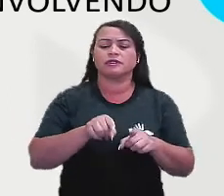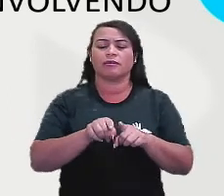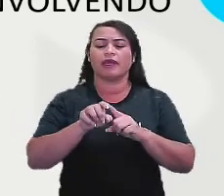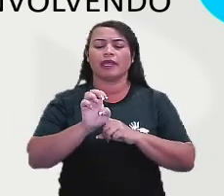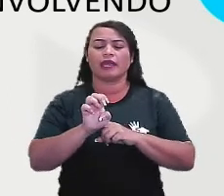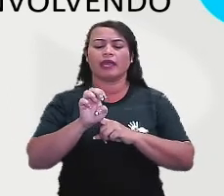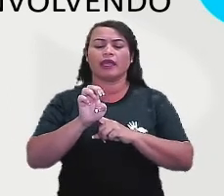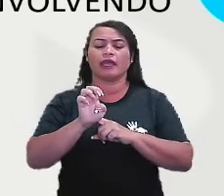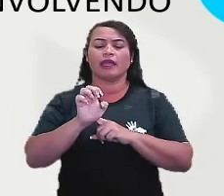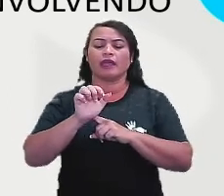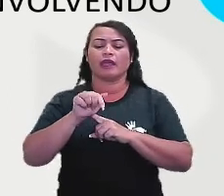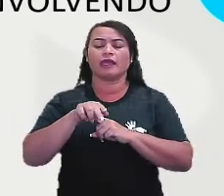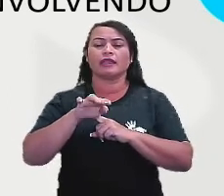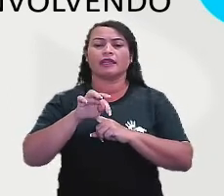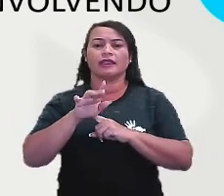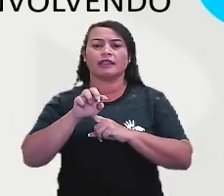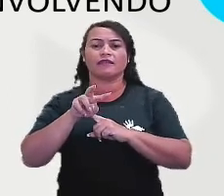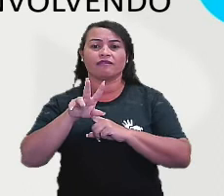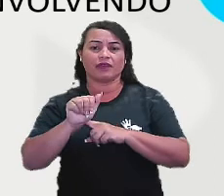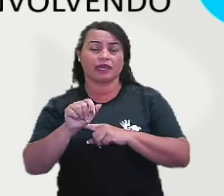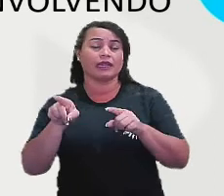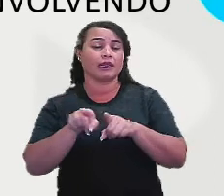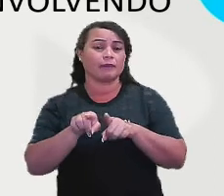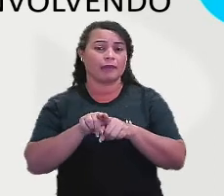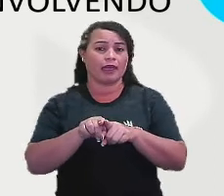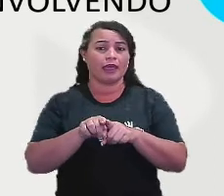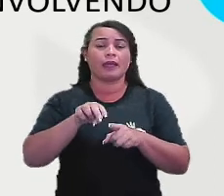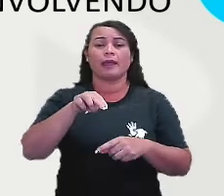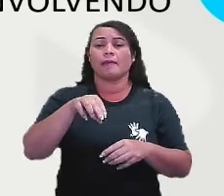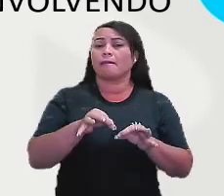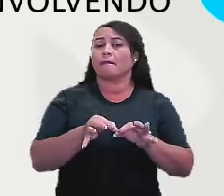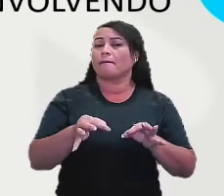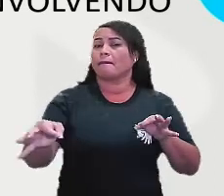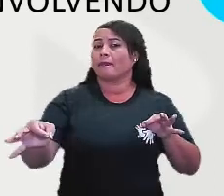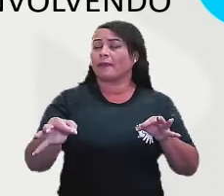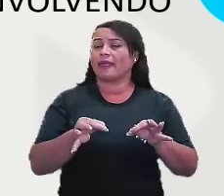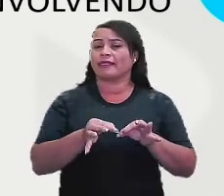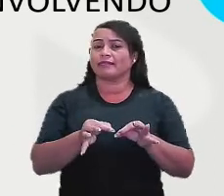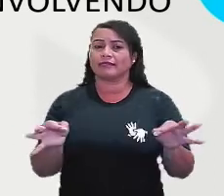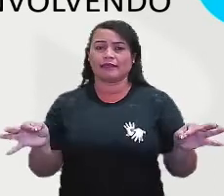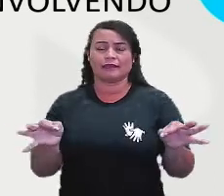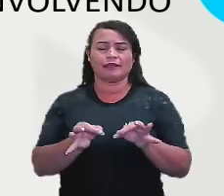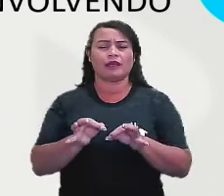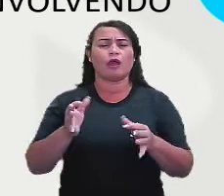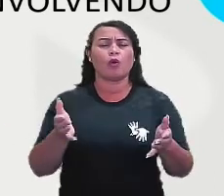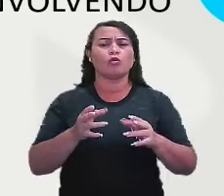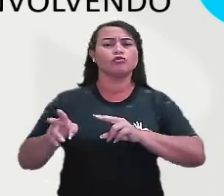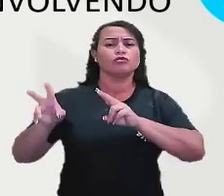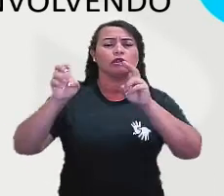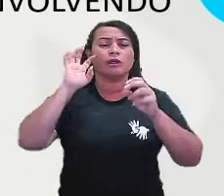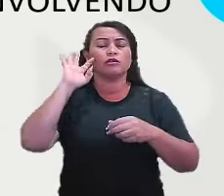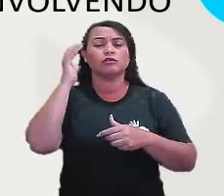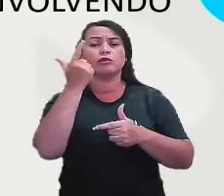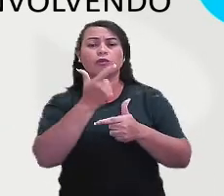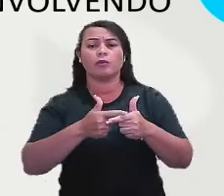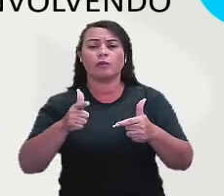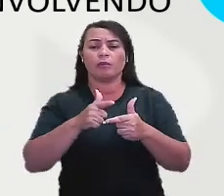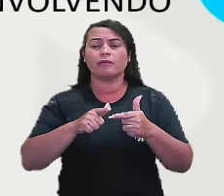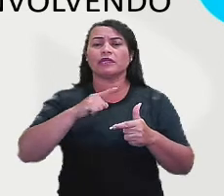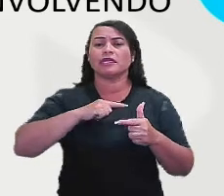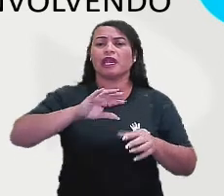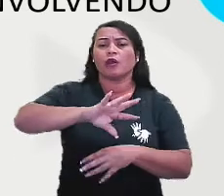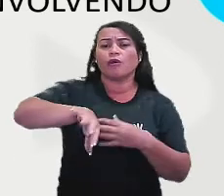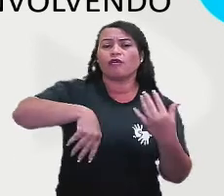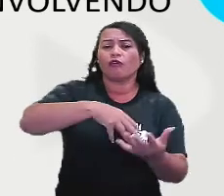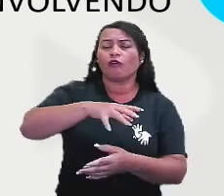equitativa e medida. O nosso tema da aula de hoje é resolução de problemas que envolvendo a multiplicação